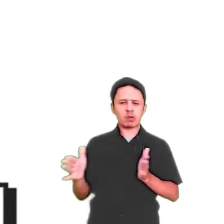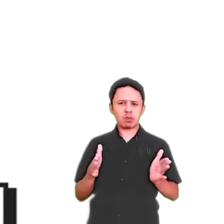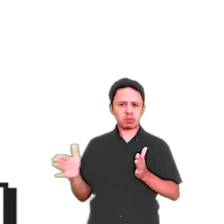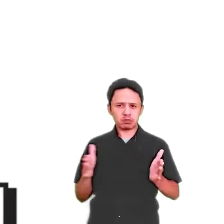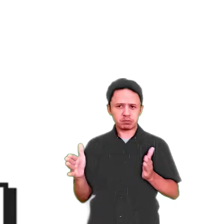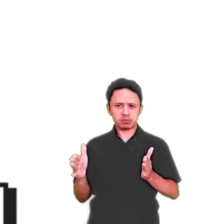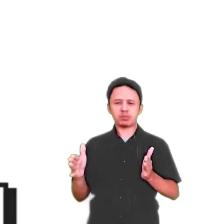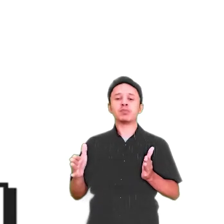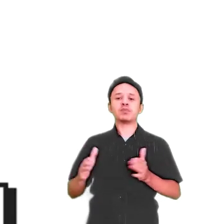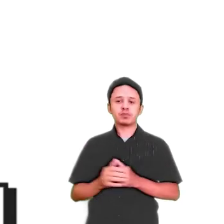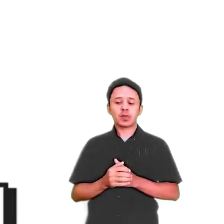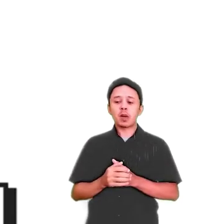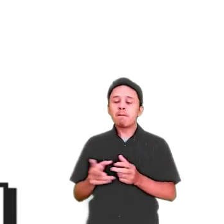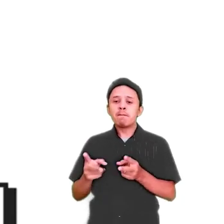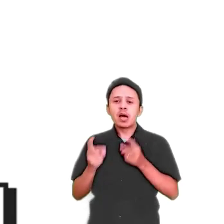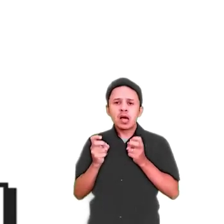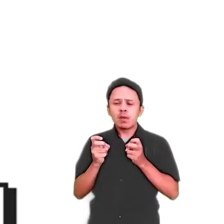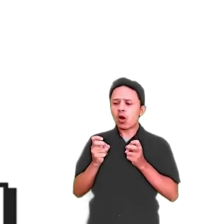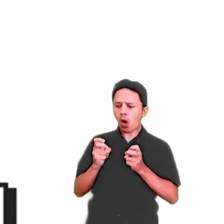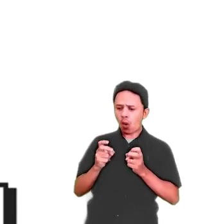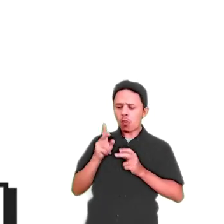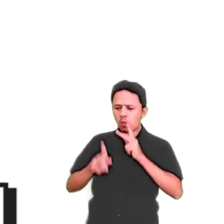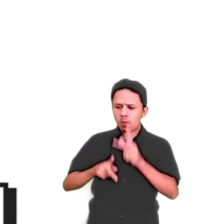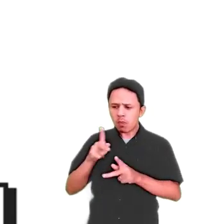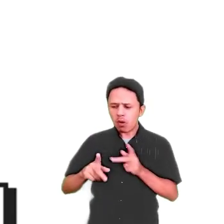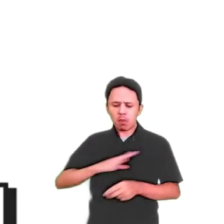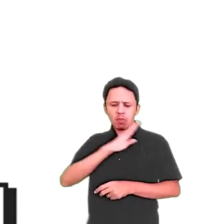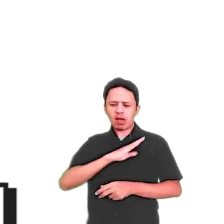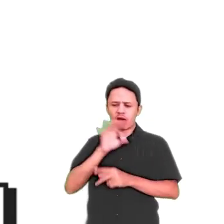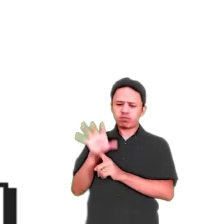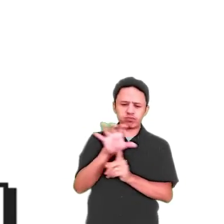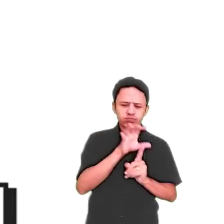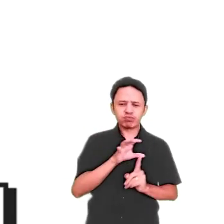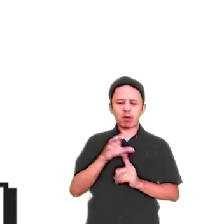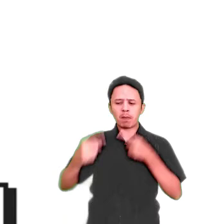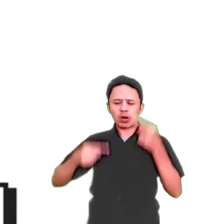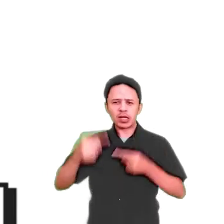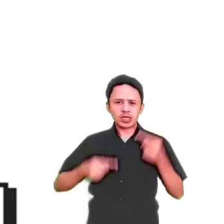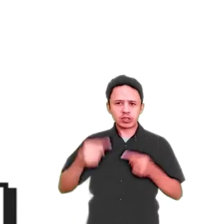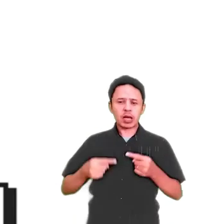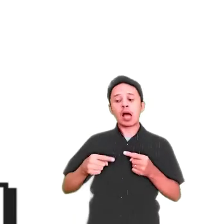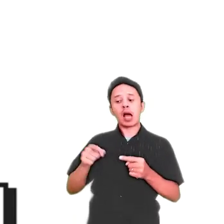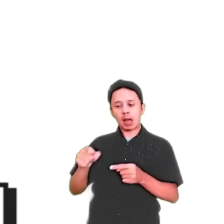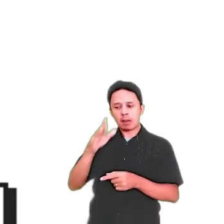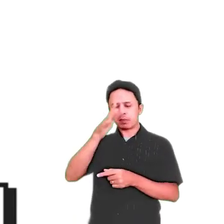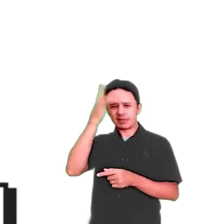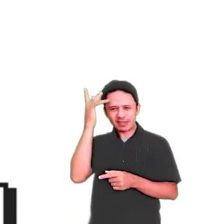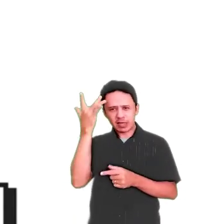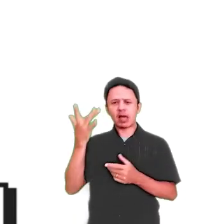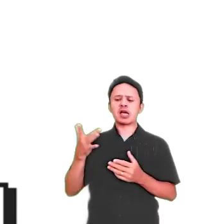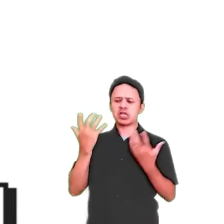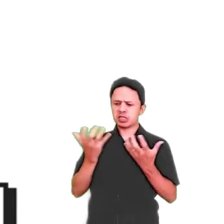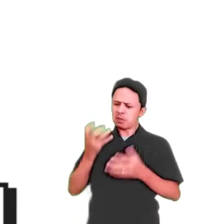em 1625. Ao perceber que os burgueses estavam ampliando sua influência no campo político, a motivação do rei Jaime passou a ser frear esse avanço. Para